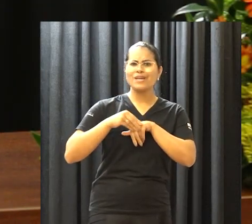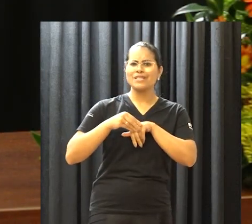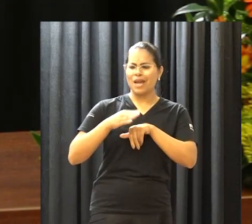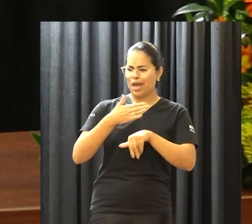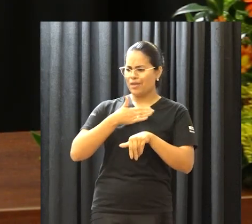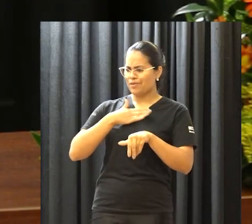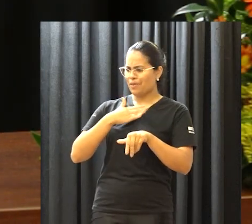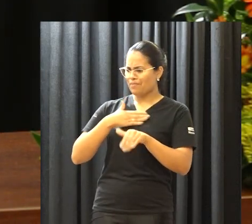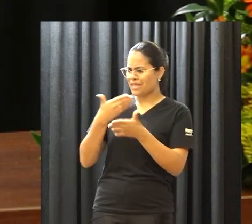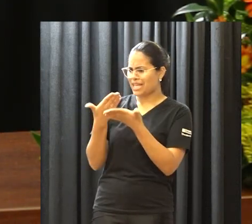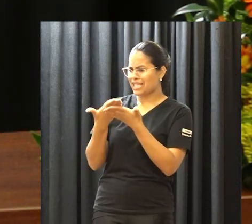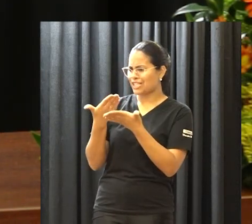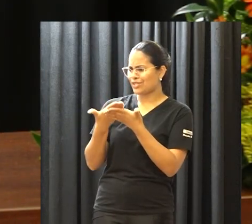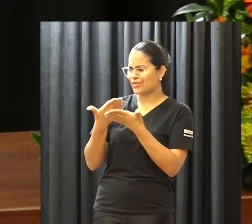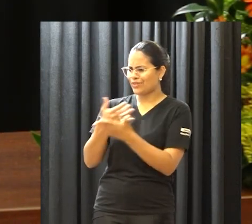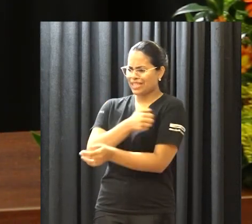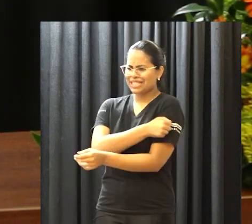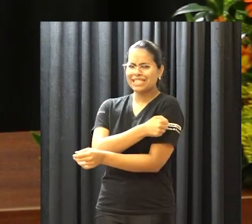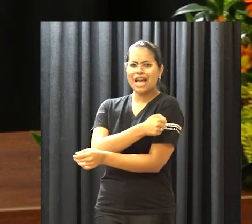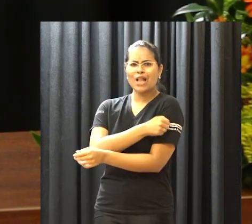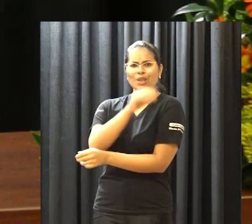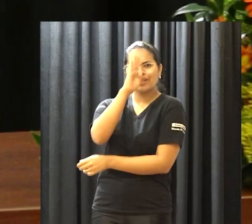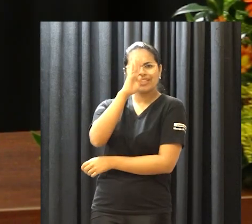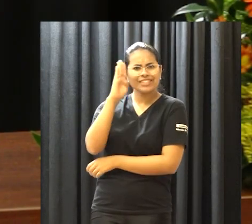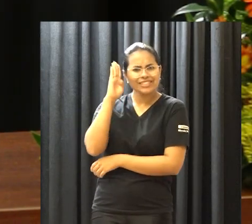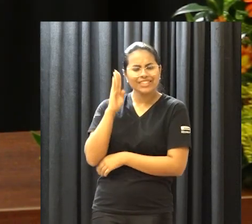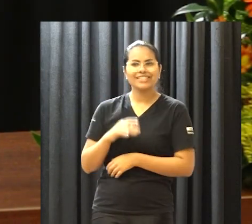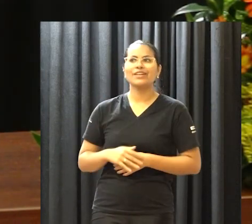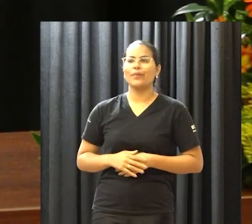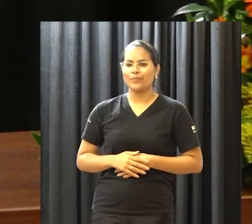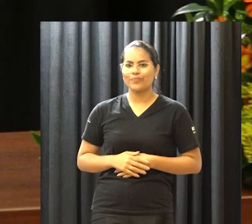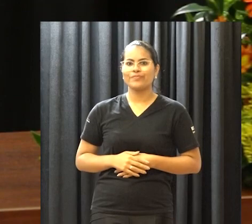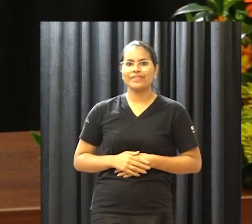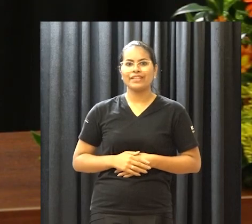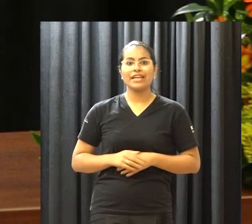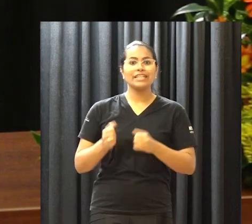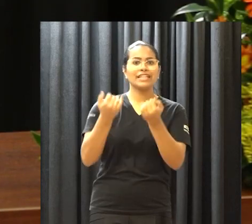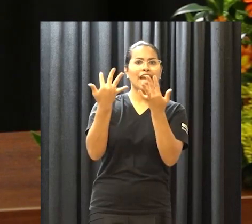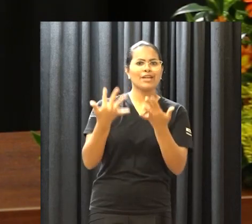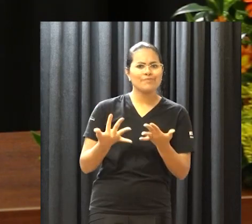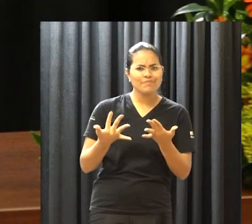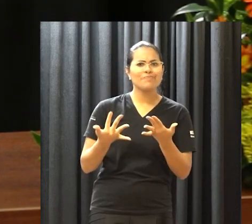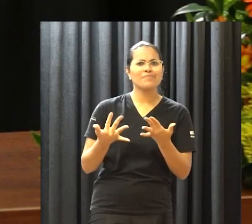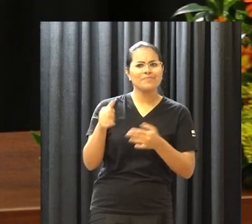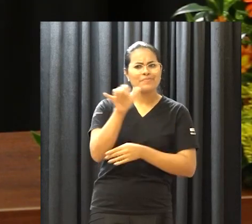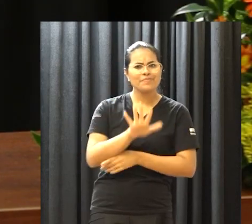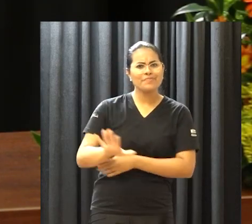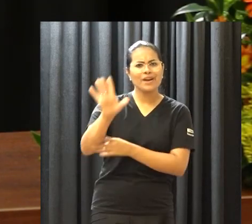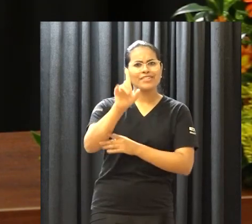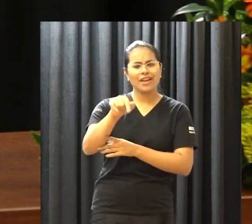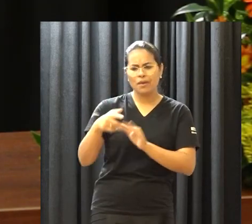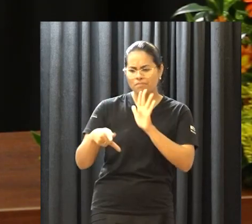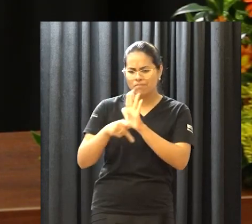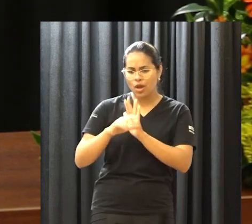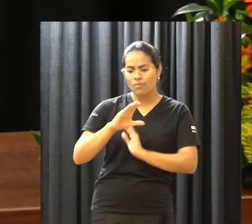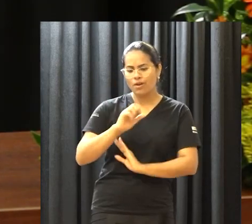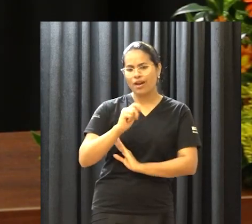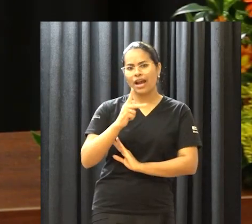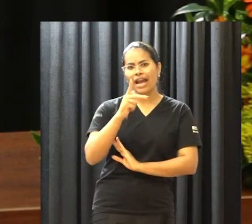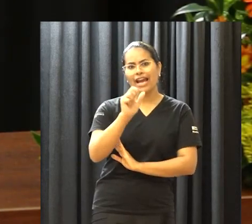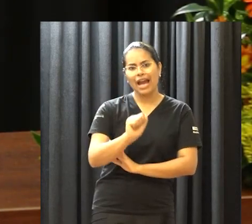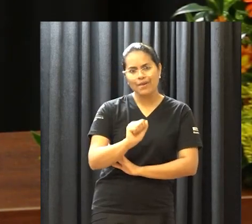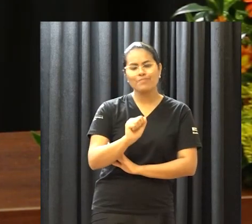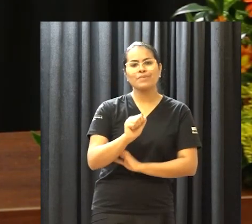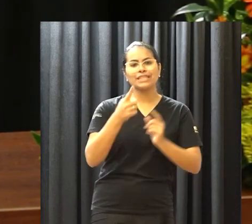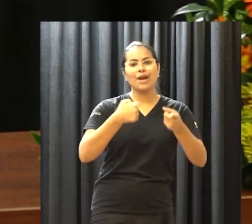o nome dessa imagem é a capa da música. Eu nunca tinha ouvido falar nisso em toda a minha vida. Elas botaram no Google e